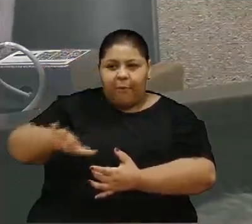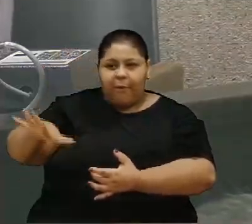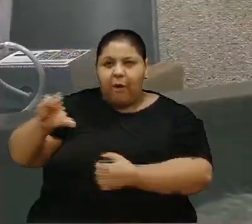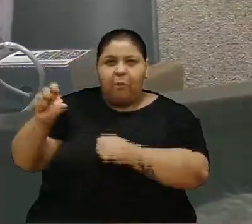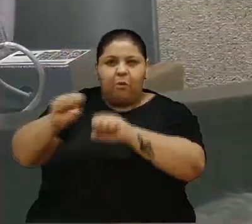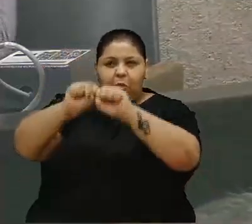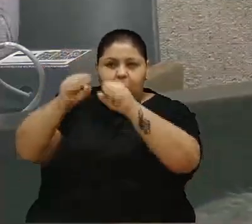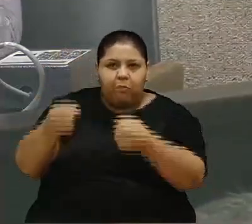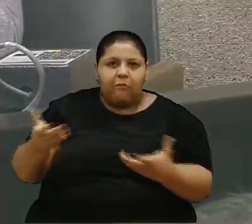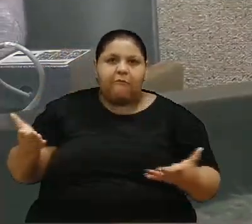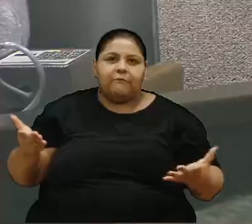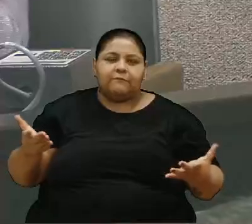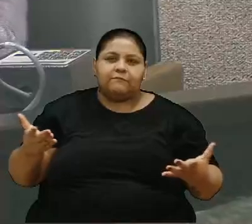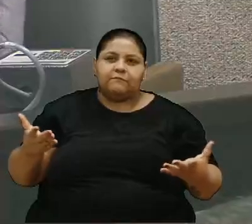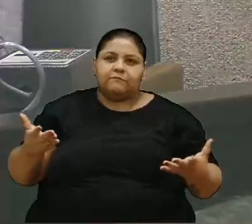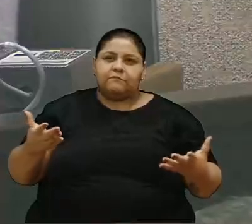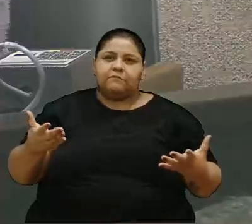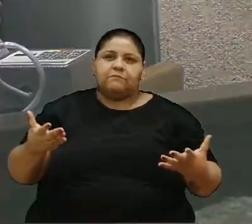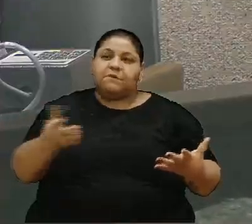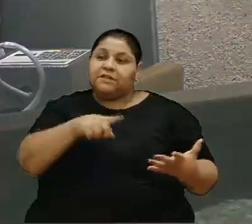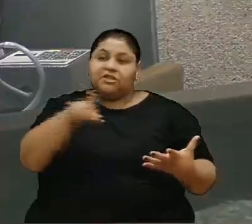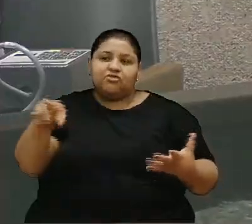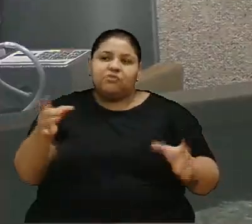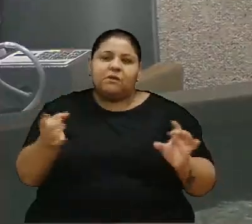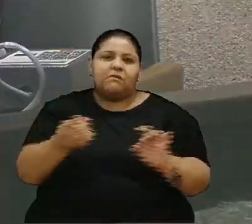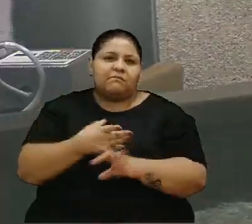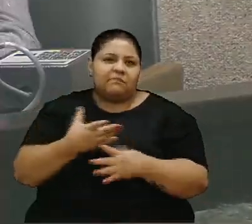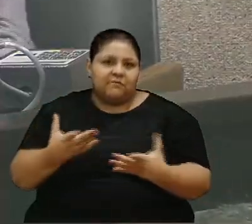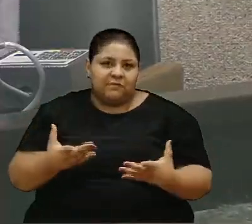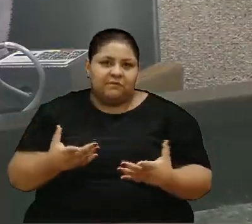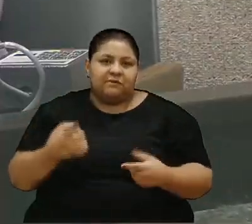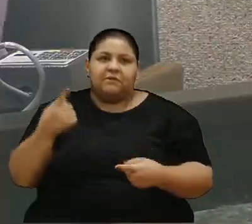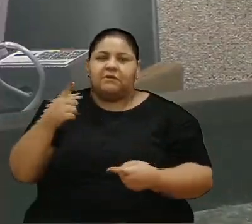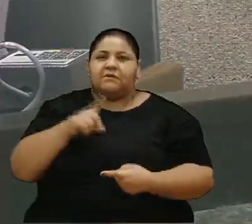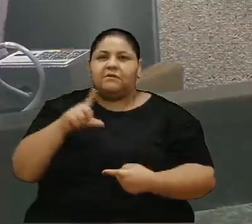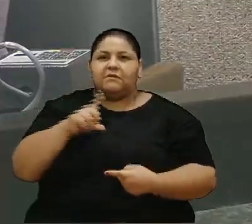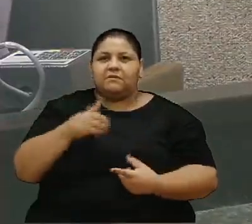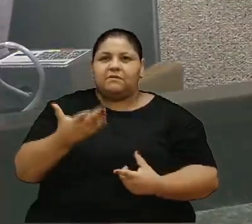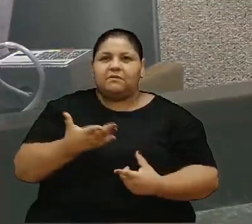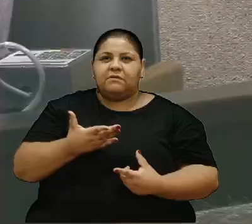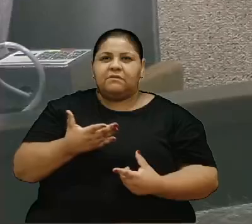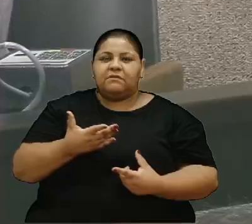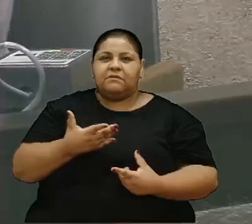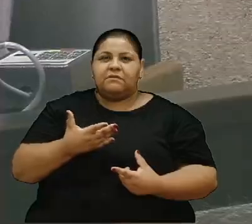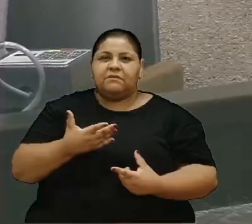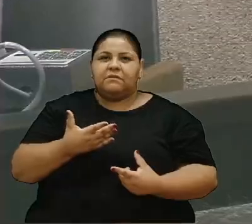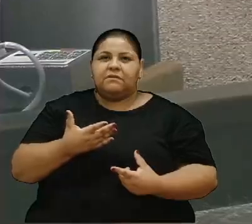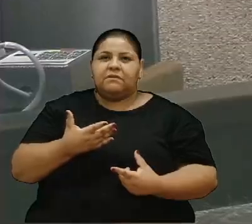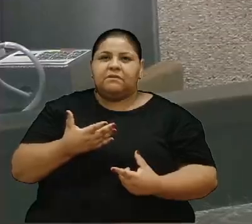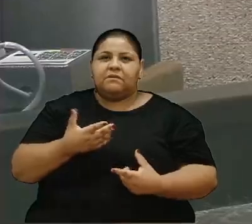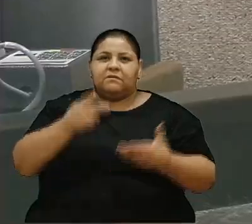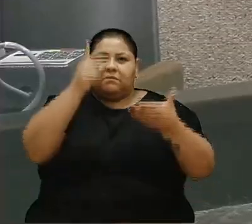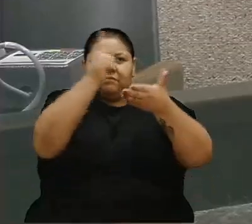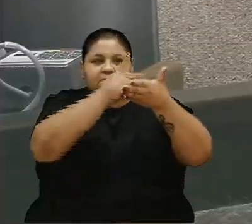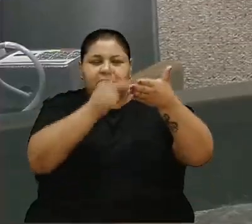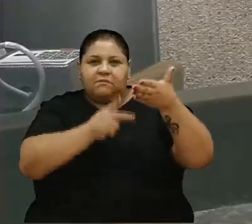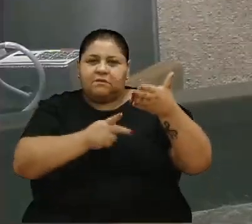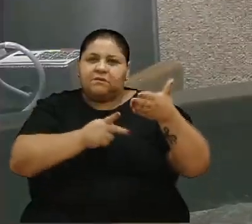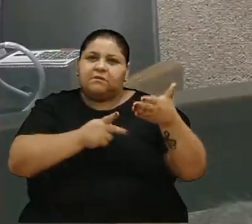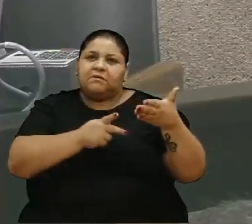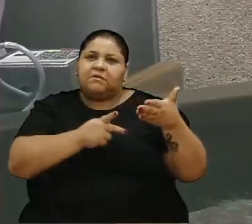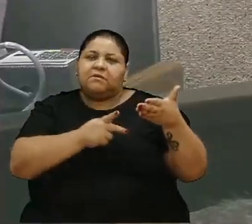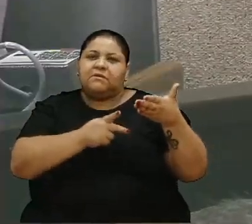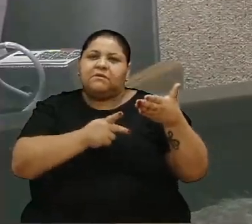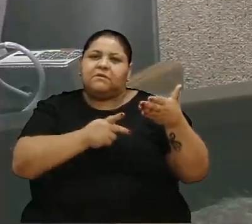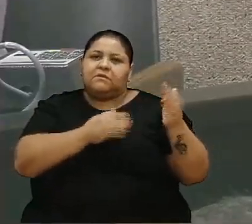cair, e a gente muitas vezes não está preparado para isso, porque não tem essa situação mapeada, inclusive